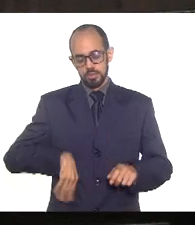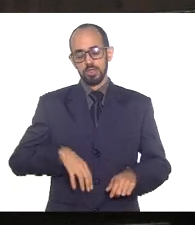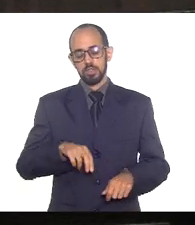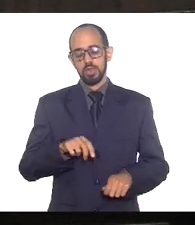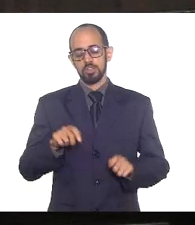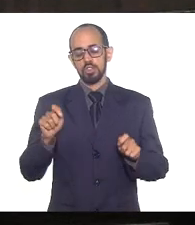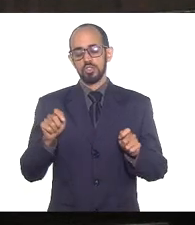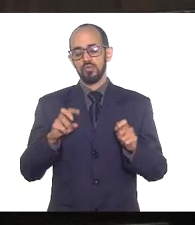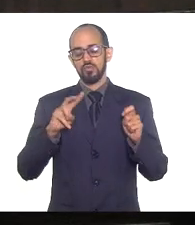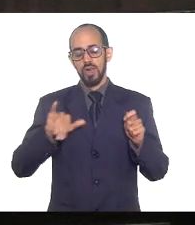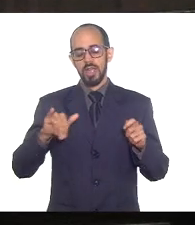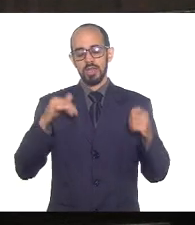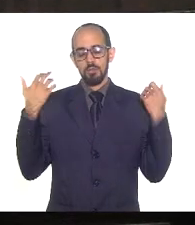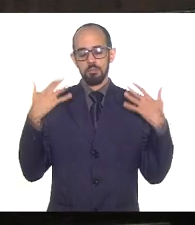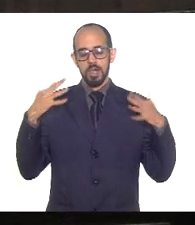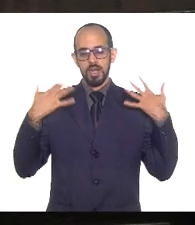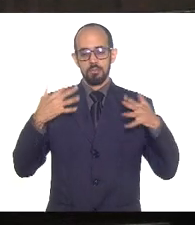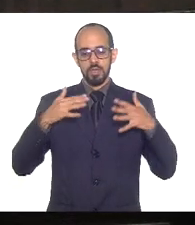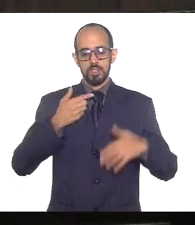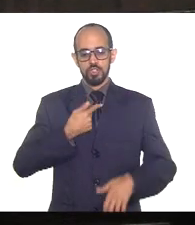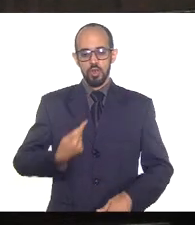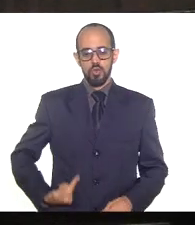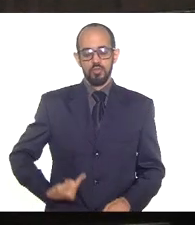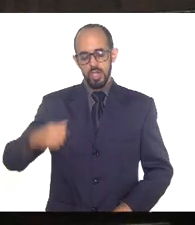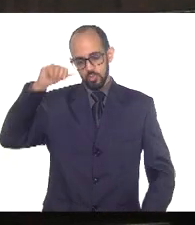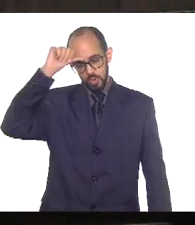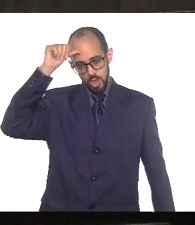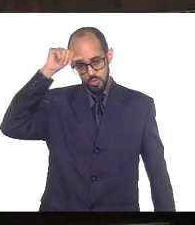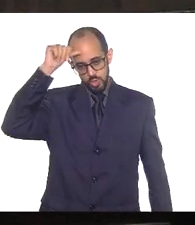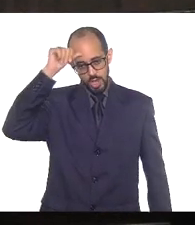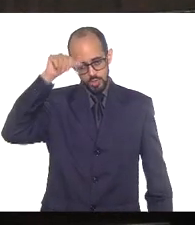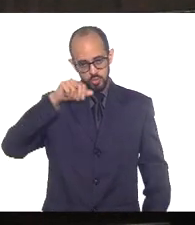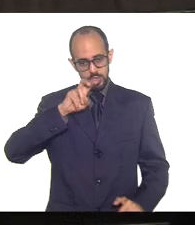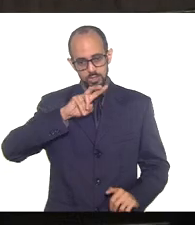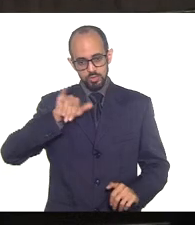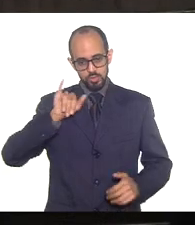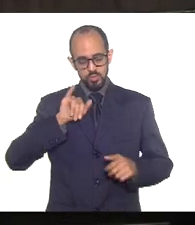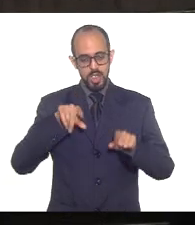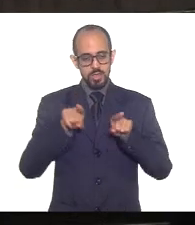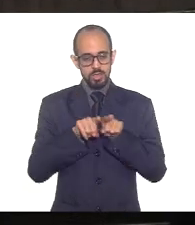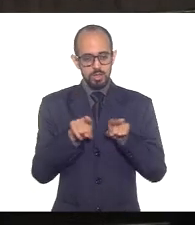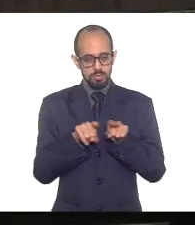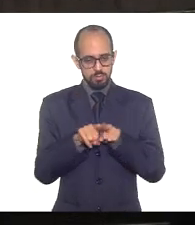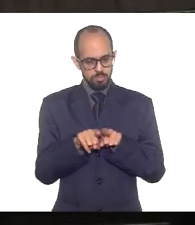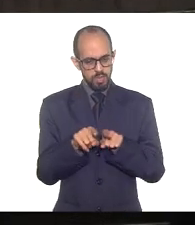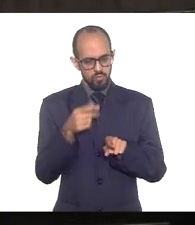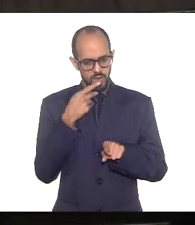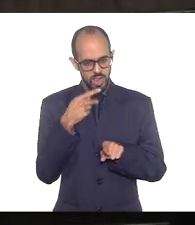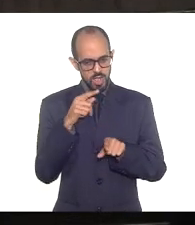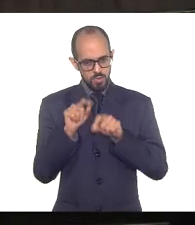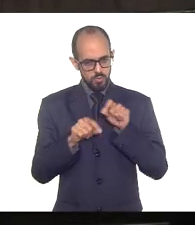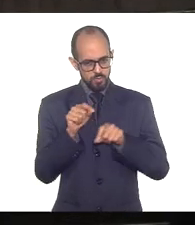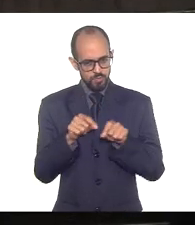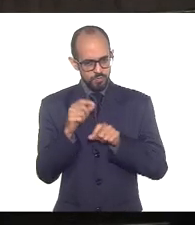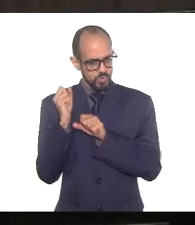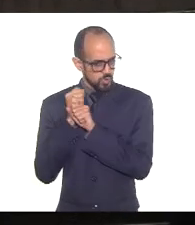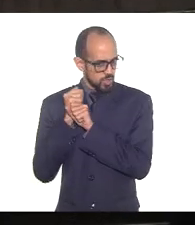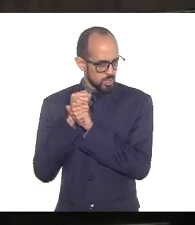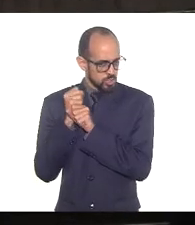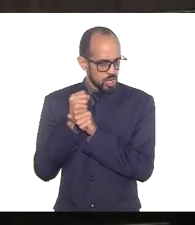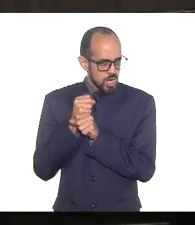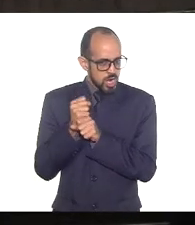nós vamos parabenizar o governo cloudcade aí sim nós vamos falar e depois de anos